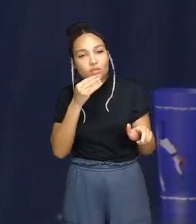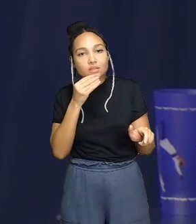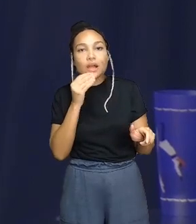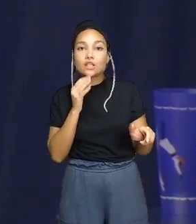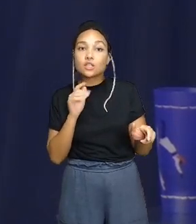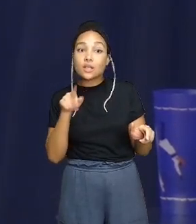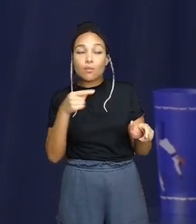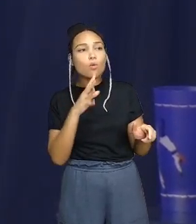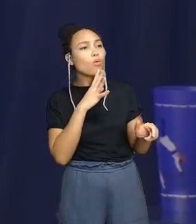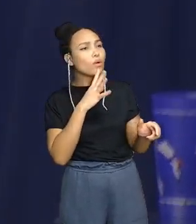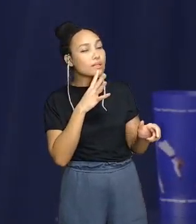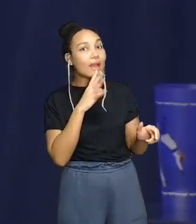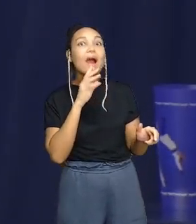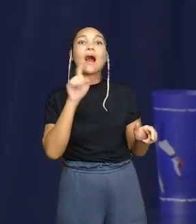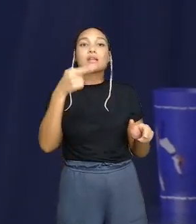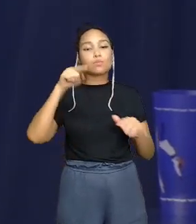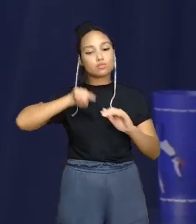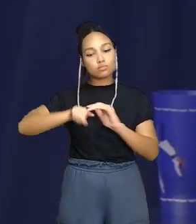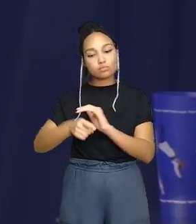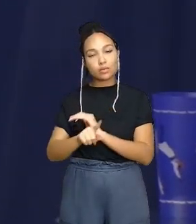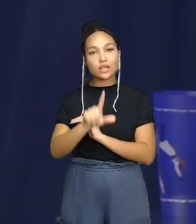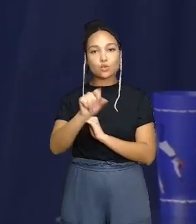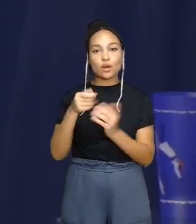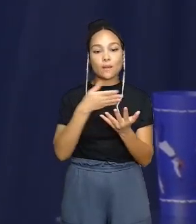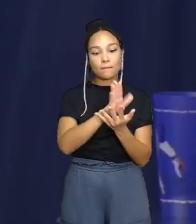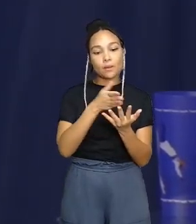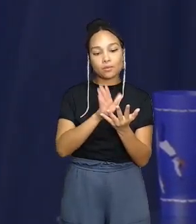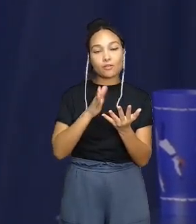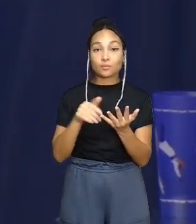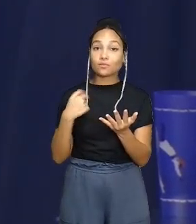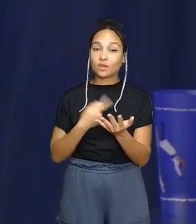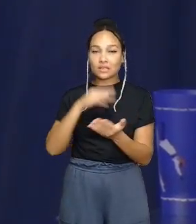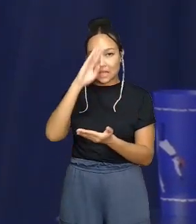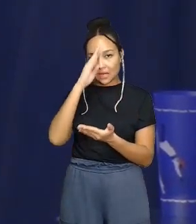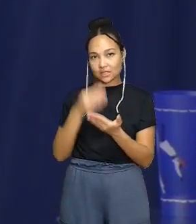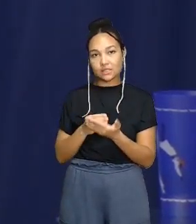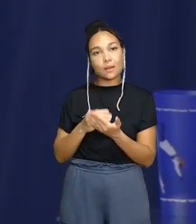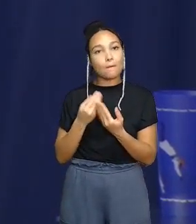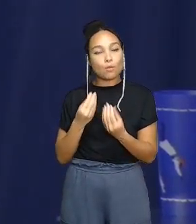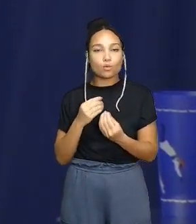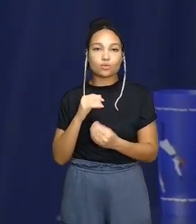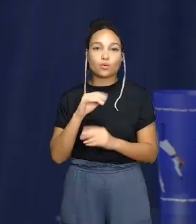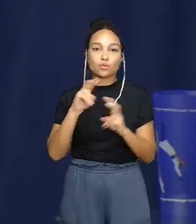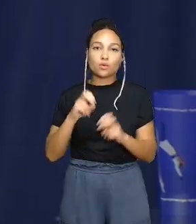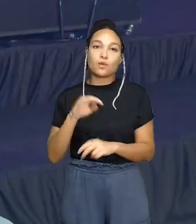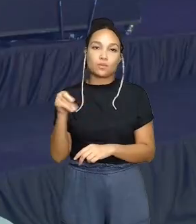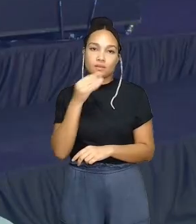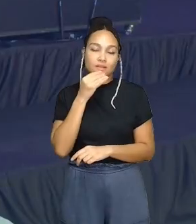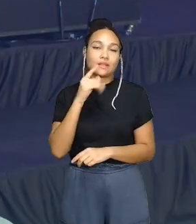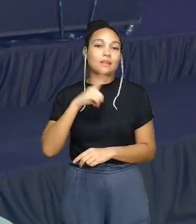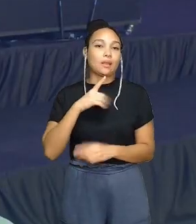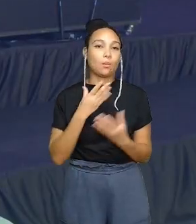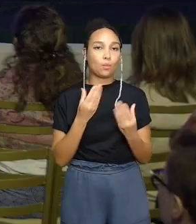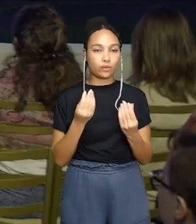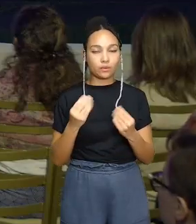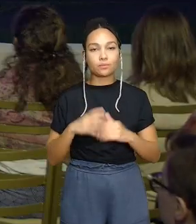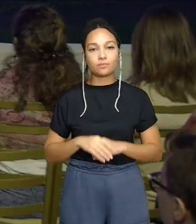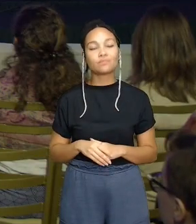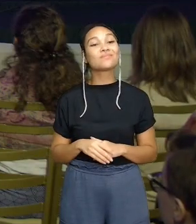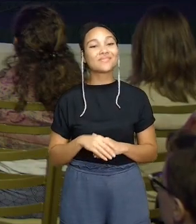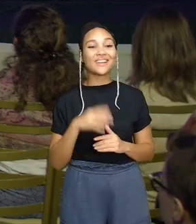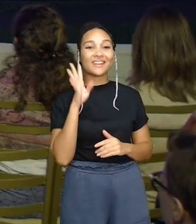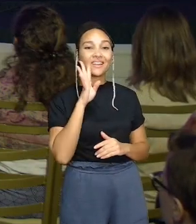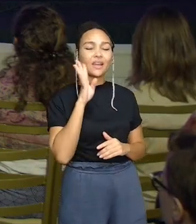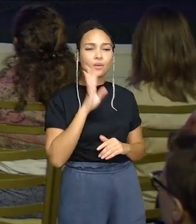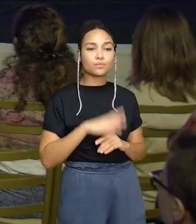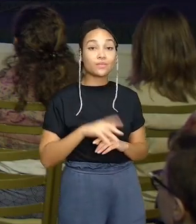e se aprofundar também nisso. Então, a gente acredita muito nessas oportunidades. Muito legal. Eu vou passar rapidinho. Gente, a gente tem